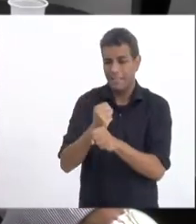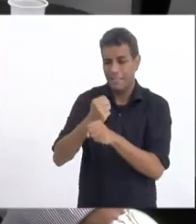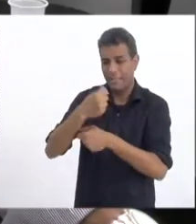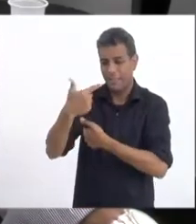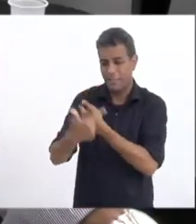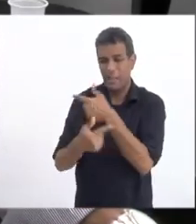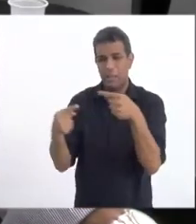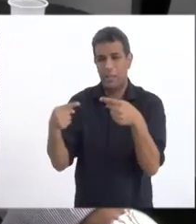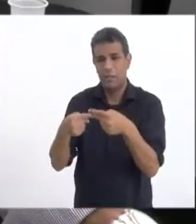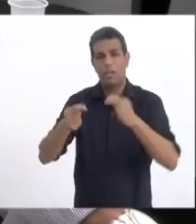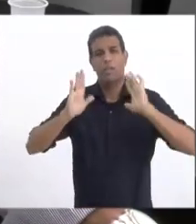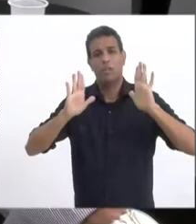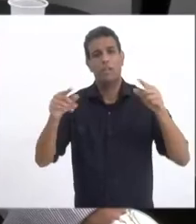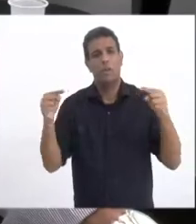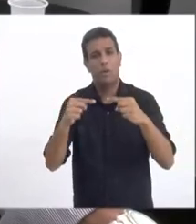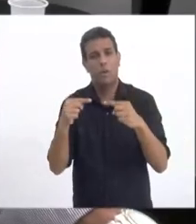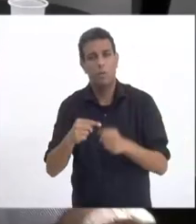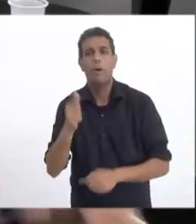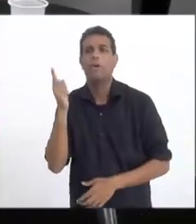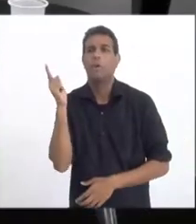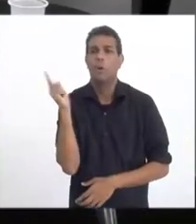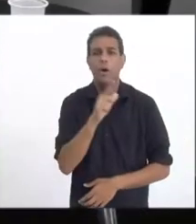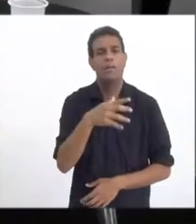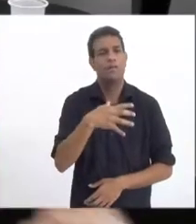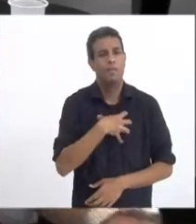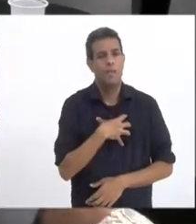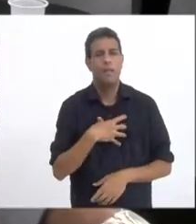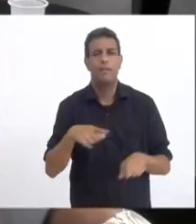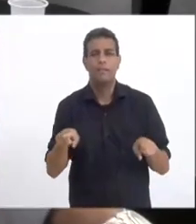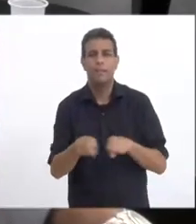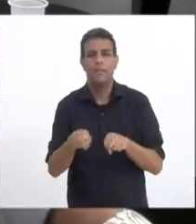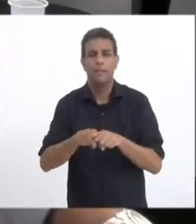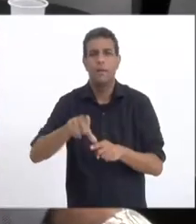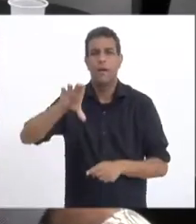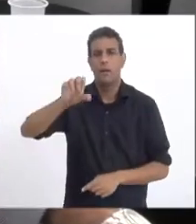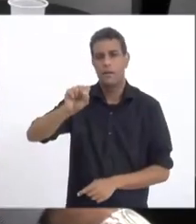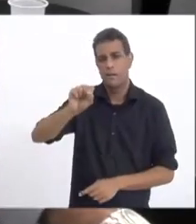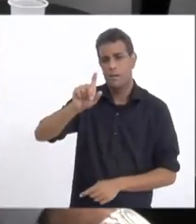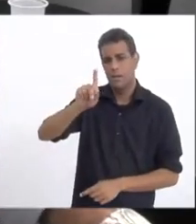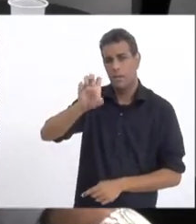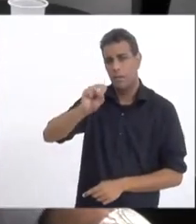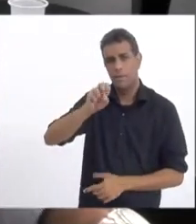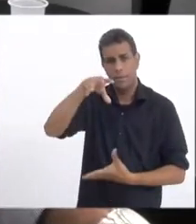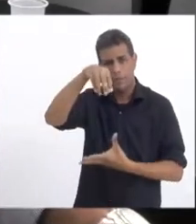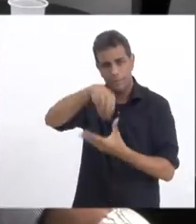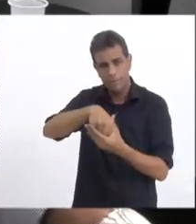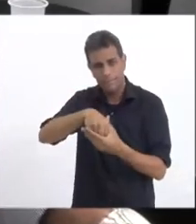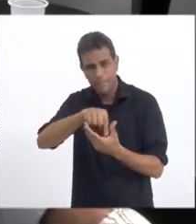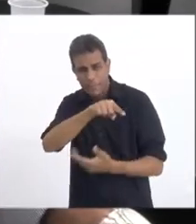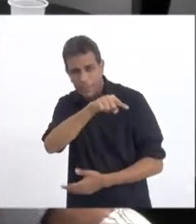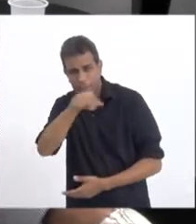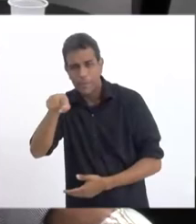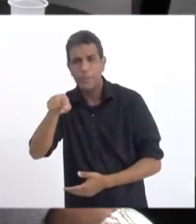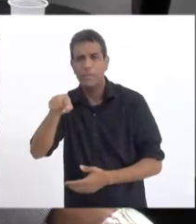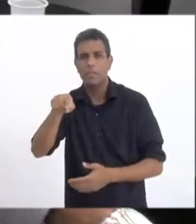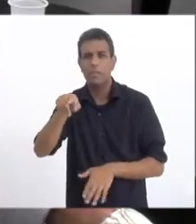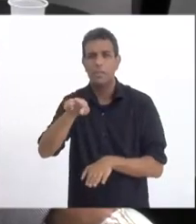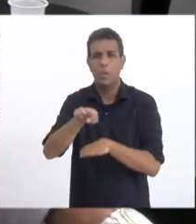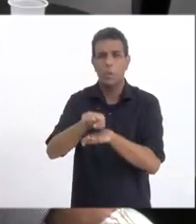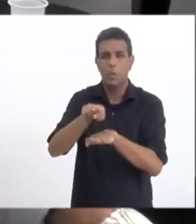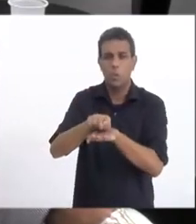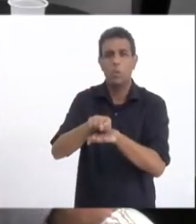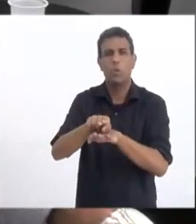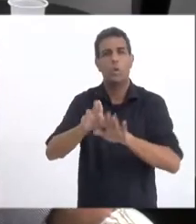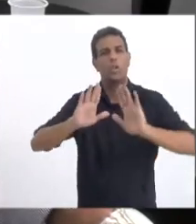minha vida. E eu passei por narcóticos anônimos, CAPS AD, e no fim eu me internei numa comunidade